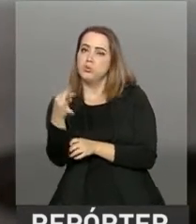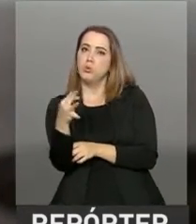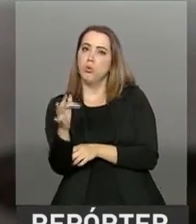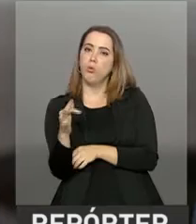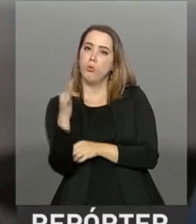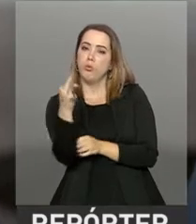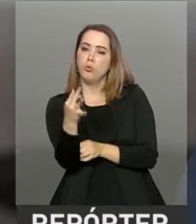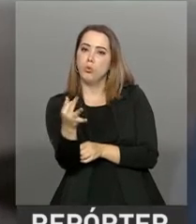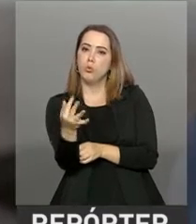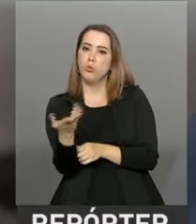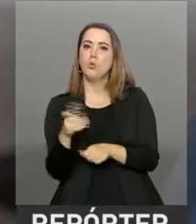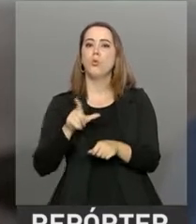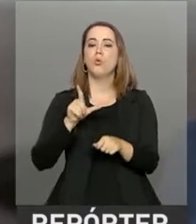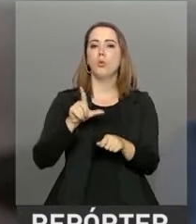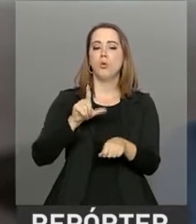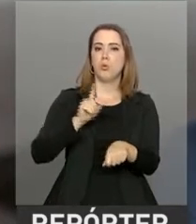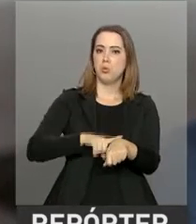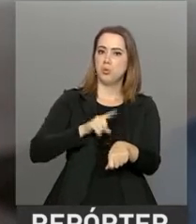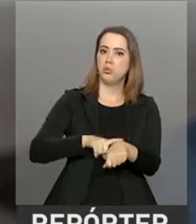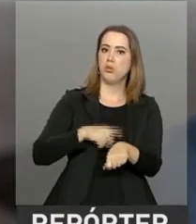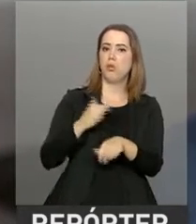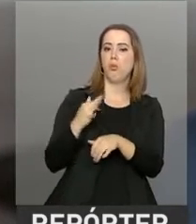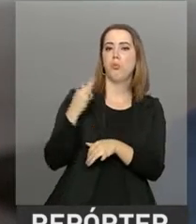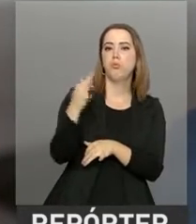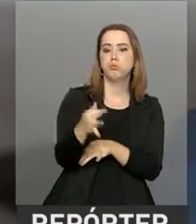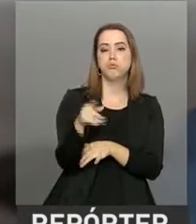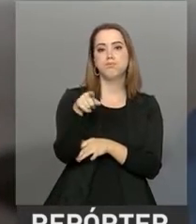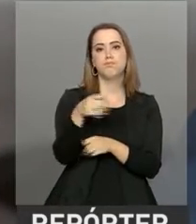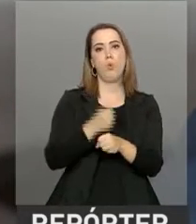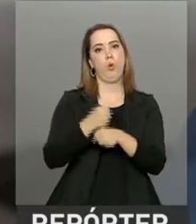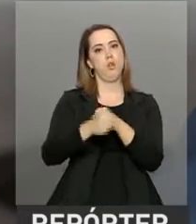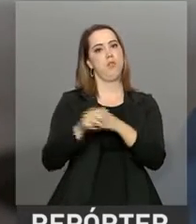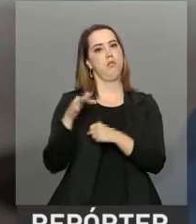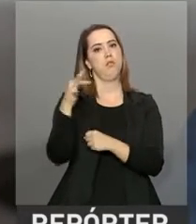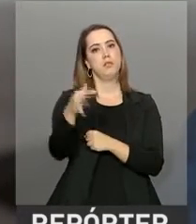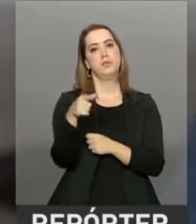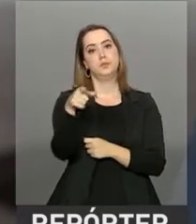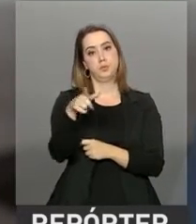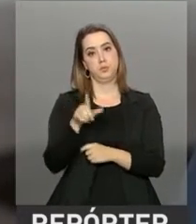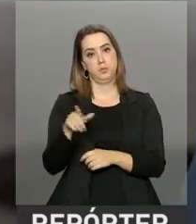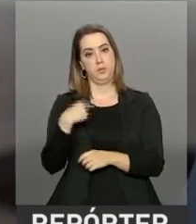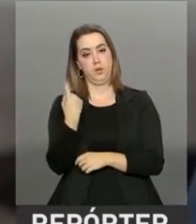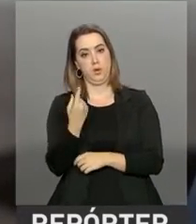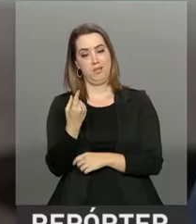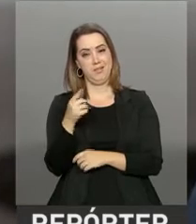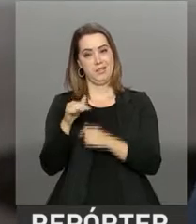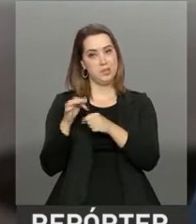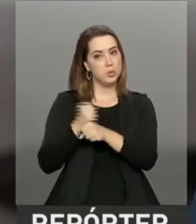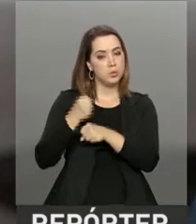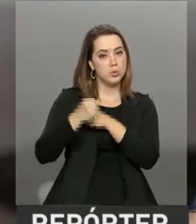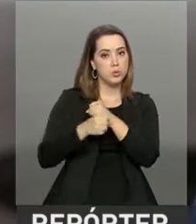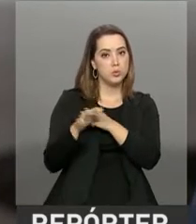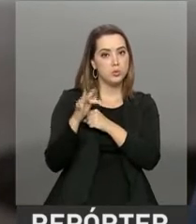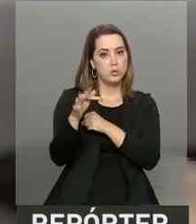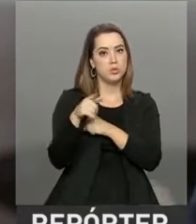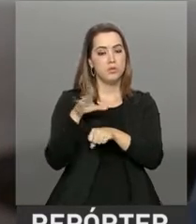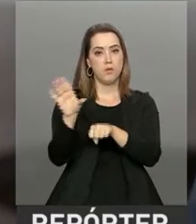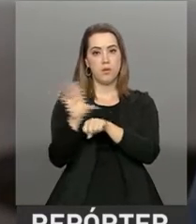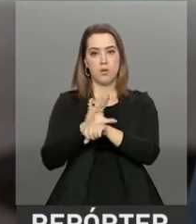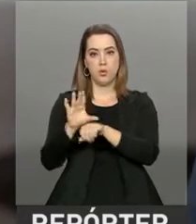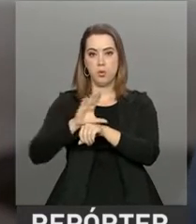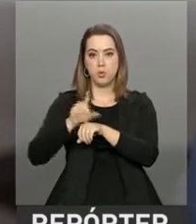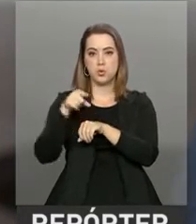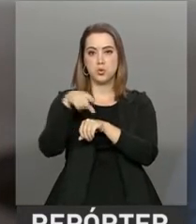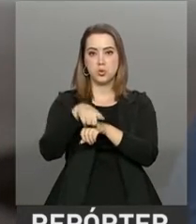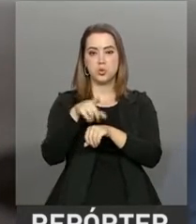ganhar tempo, querendo jogar esse referendo revocatório para o ano que vem. E no ano que vem, pela Constituição, pelas